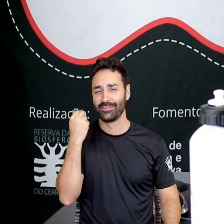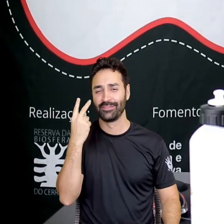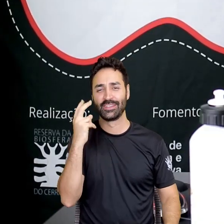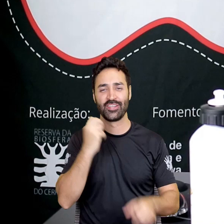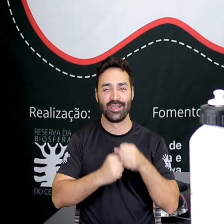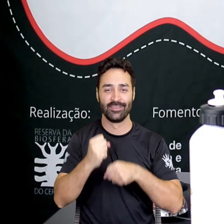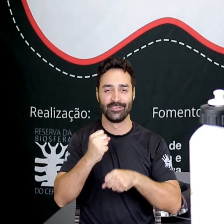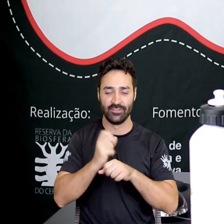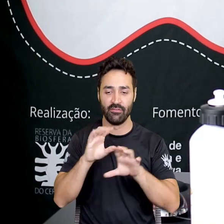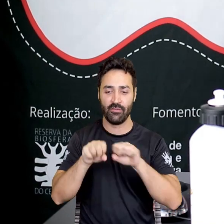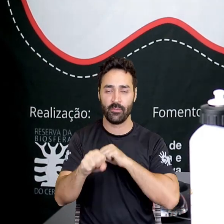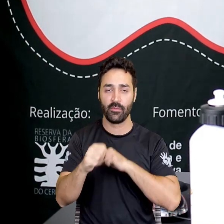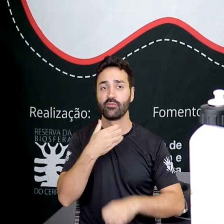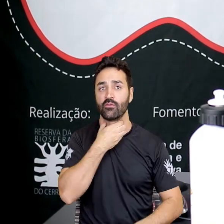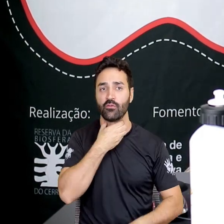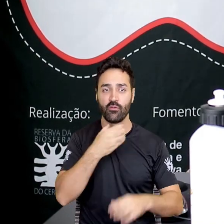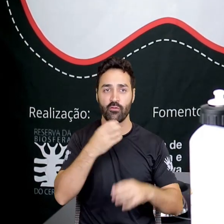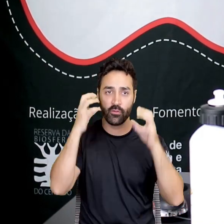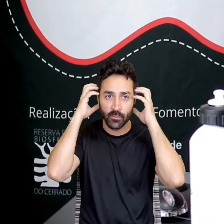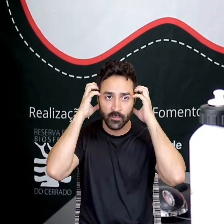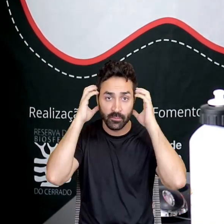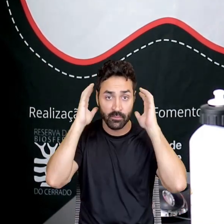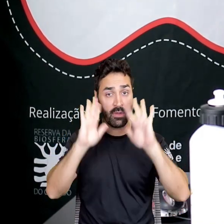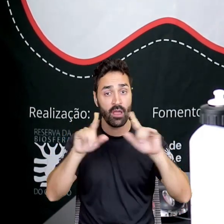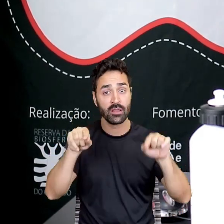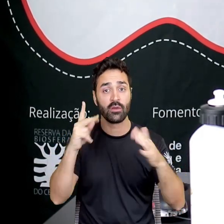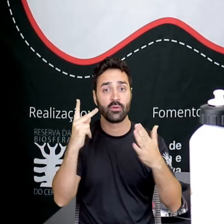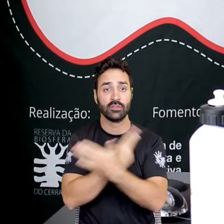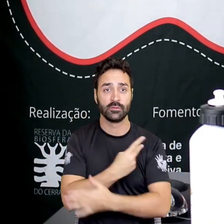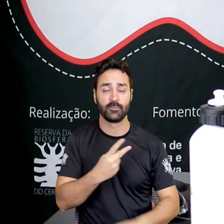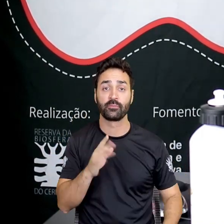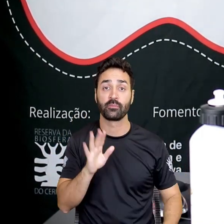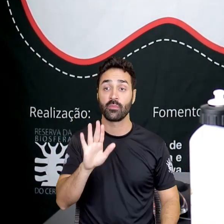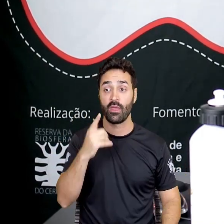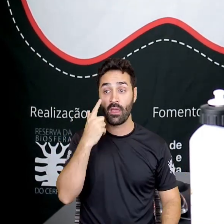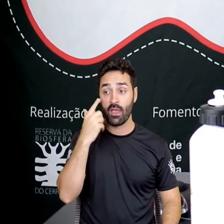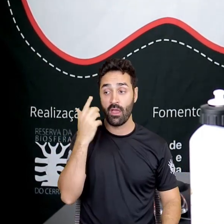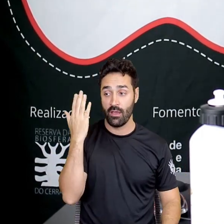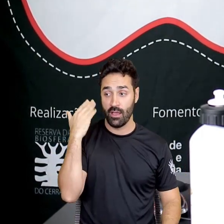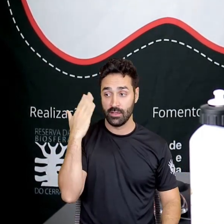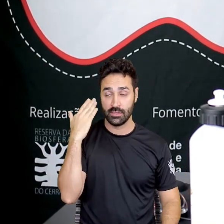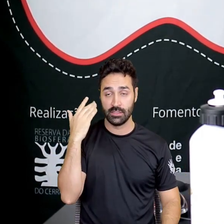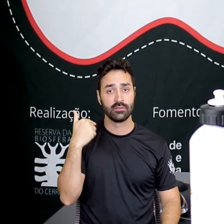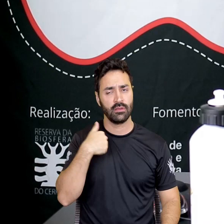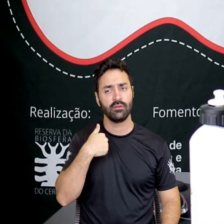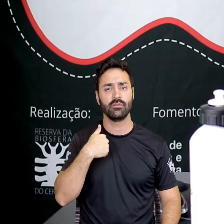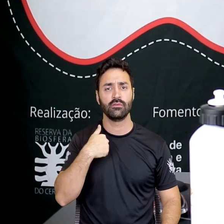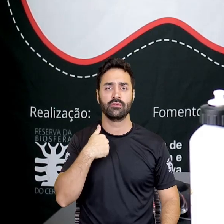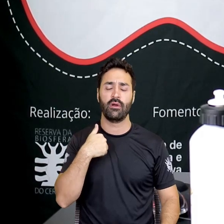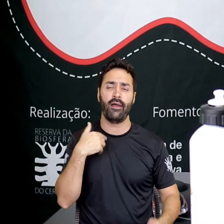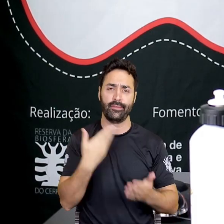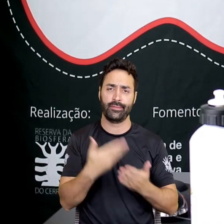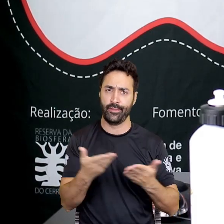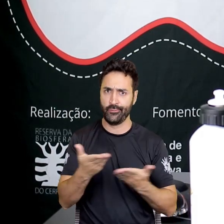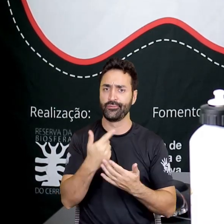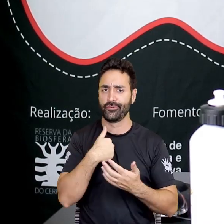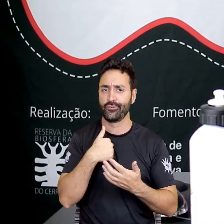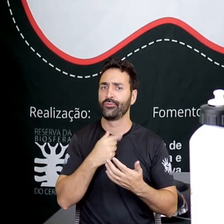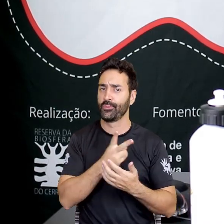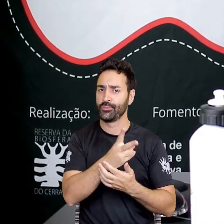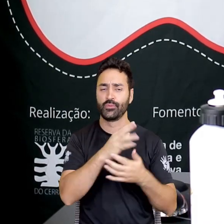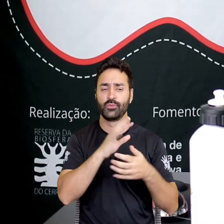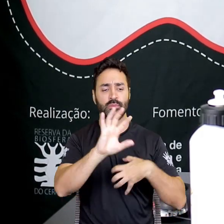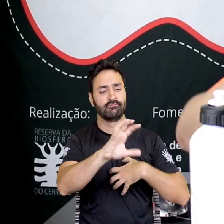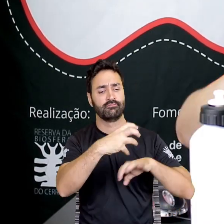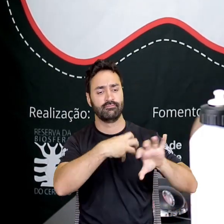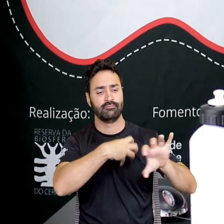Mas era assim, o que acontecia? Antigamente eu me colocava no lugar. Até hoje eu ainda me coloco, né? Porque eu falava